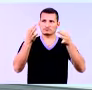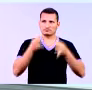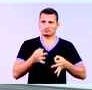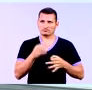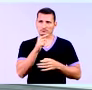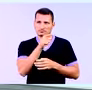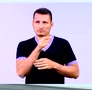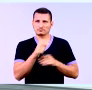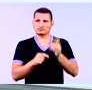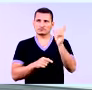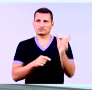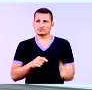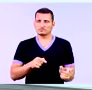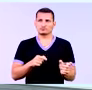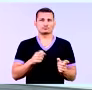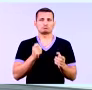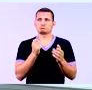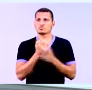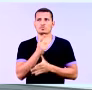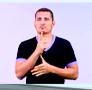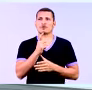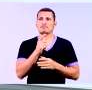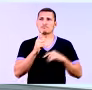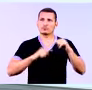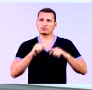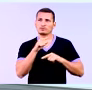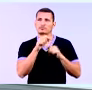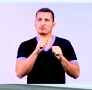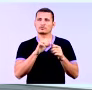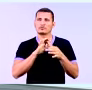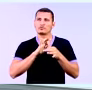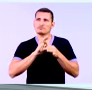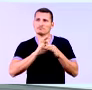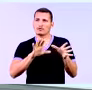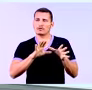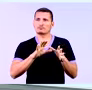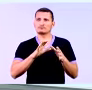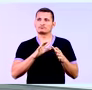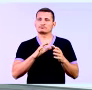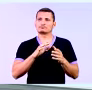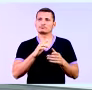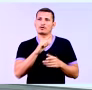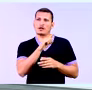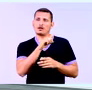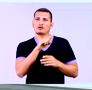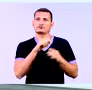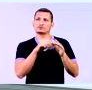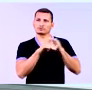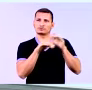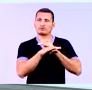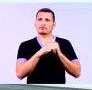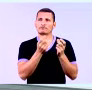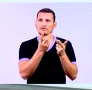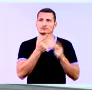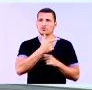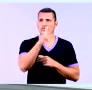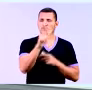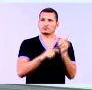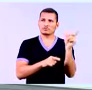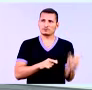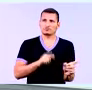cliente não vai comprar aquele produto, ela pode liberar aquele produto em estoque para ser vendido para outro cliente. Né? Então, é um